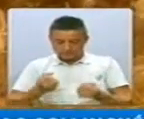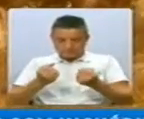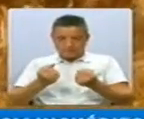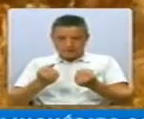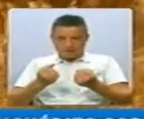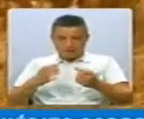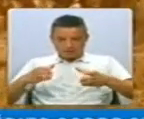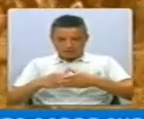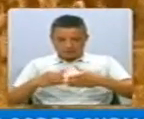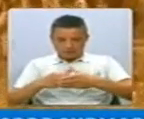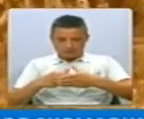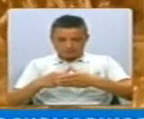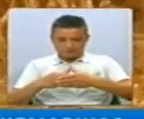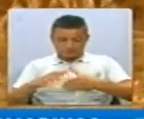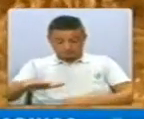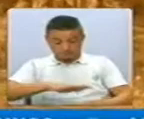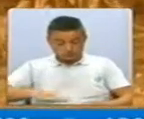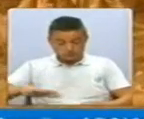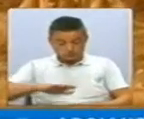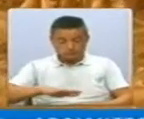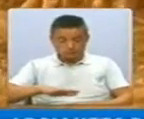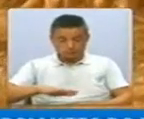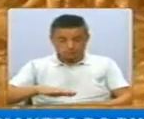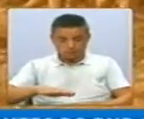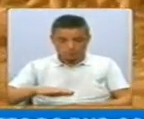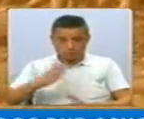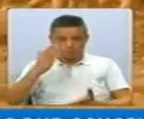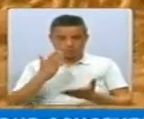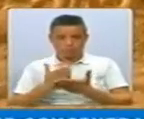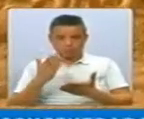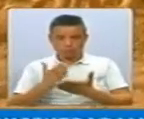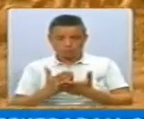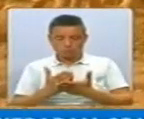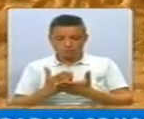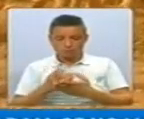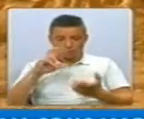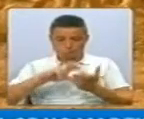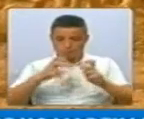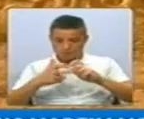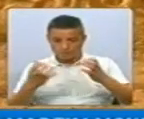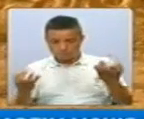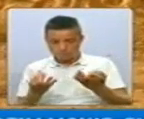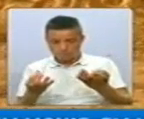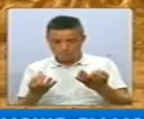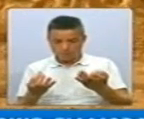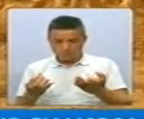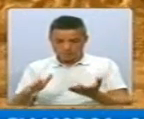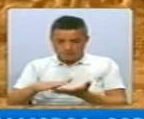SEALs que estavam naquela zona. Só que há aqui um problema. É que na